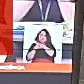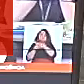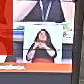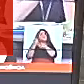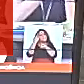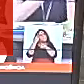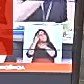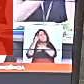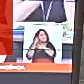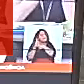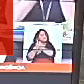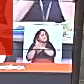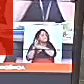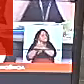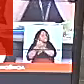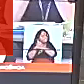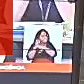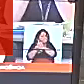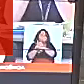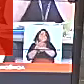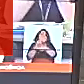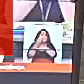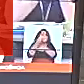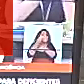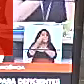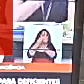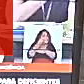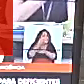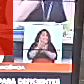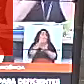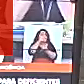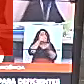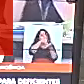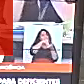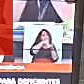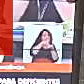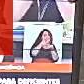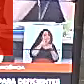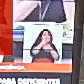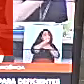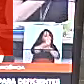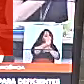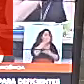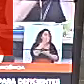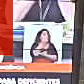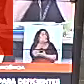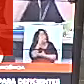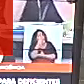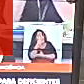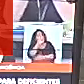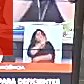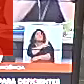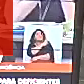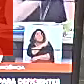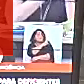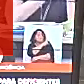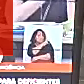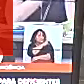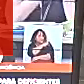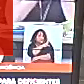essa carteirinha por via Secretaria de Estado, e também a fiscalização via